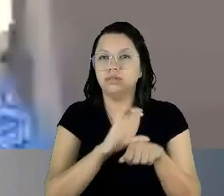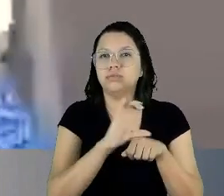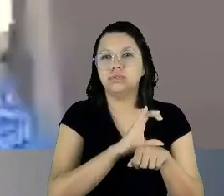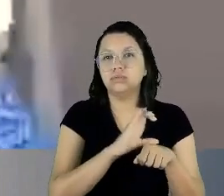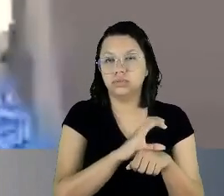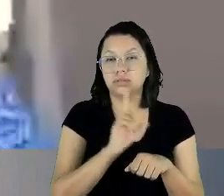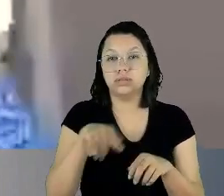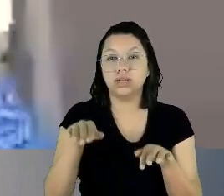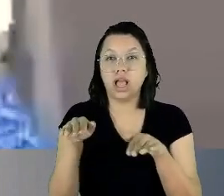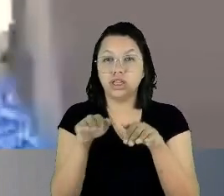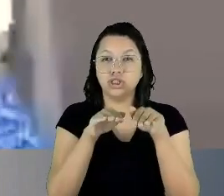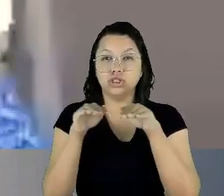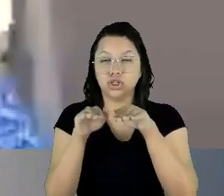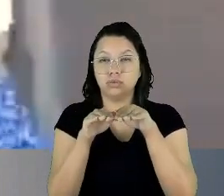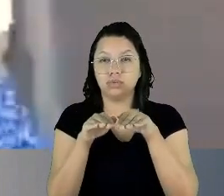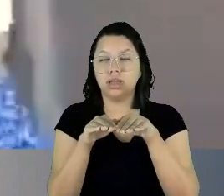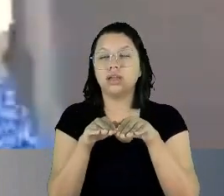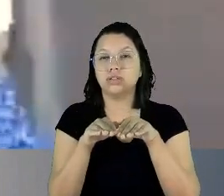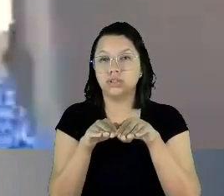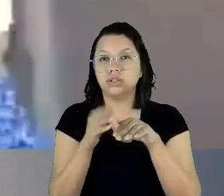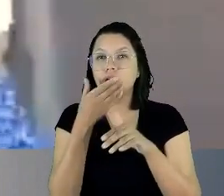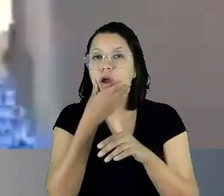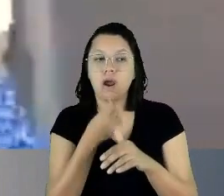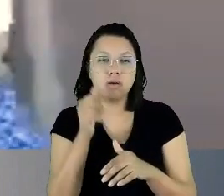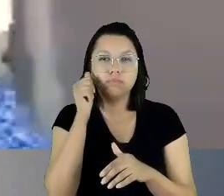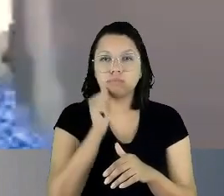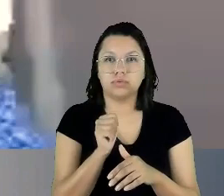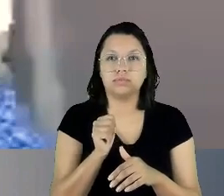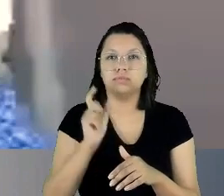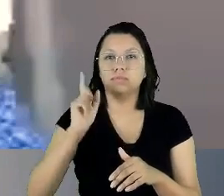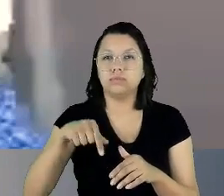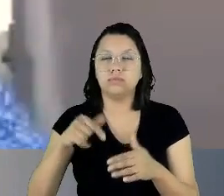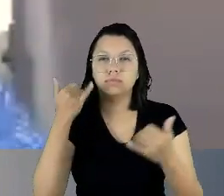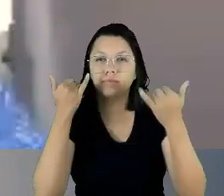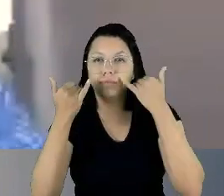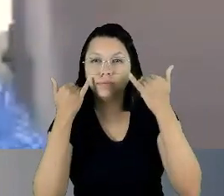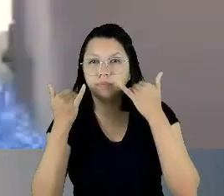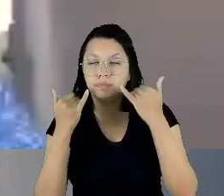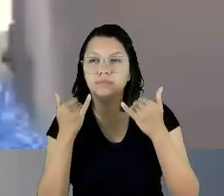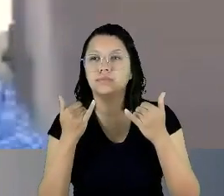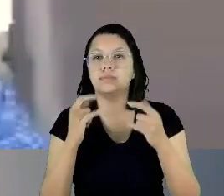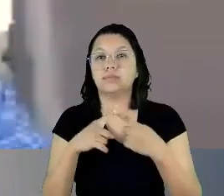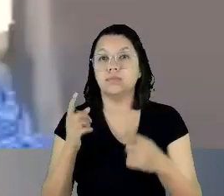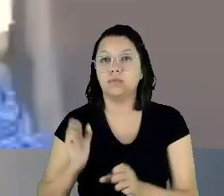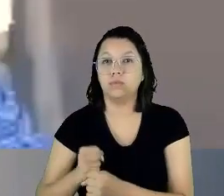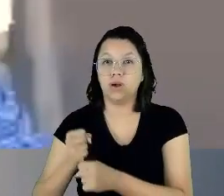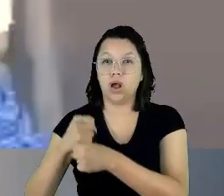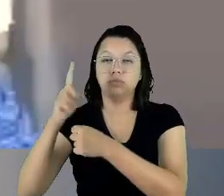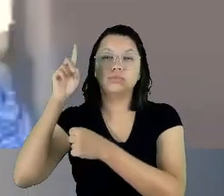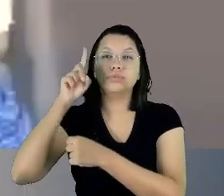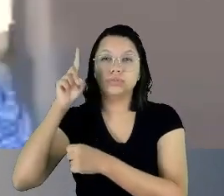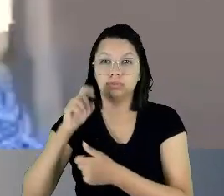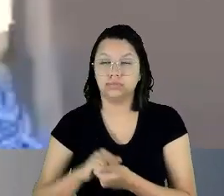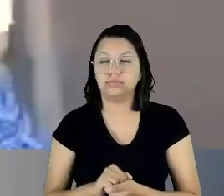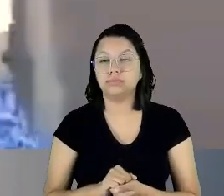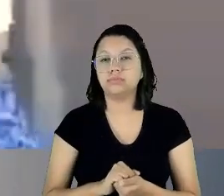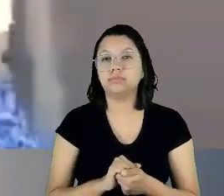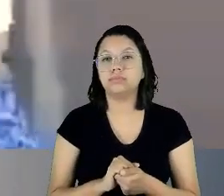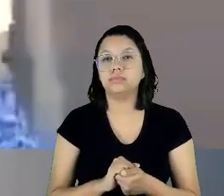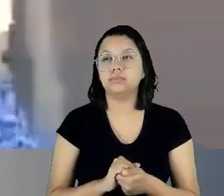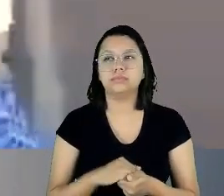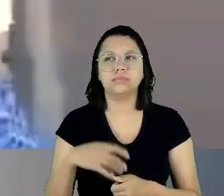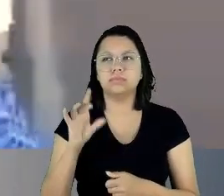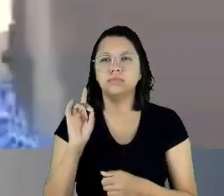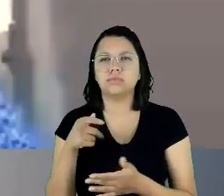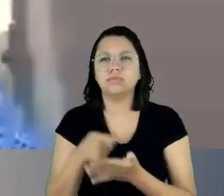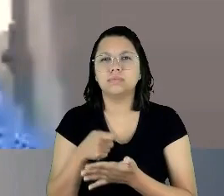Constituição Federal, que é a da igualdade material entre homens e mulheres, que não é um dado, mas uma construção diária. E